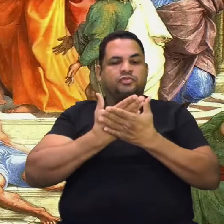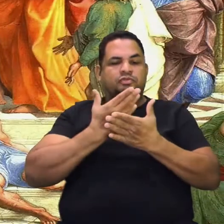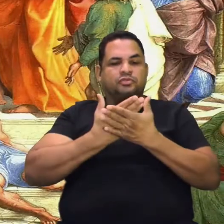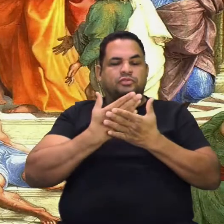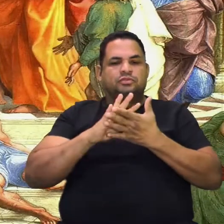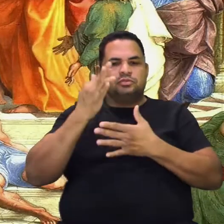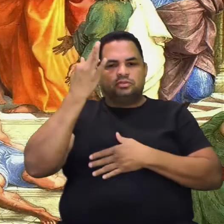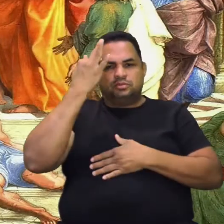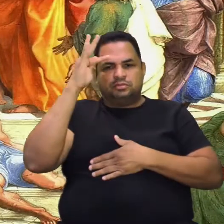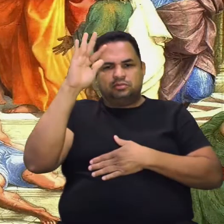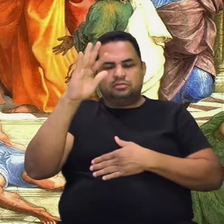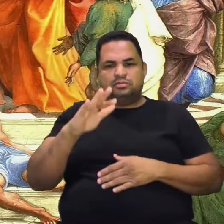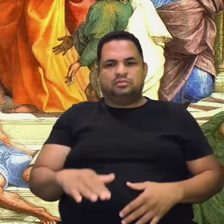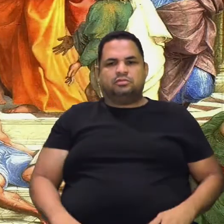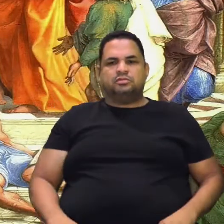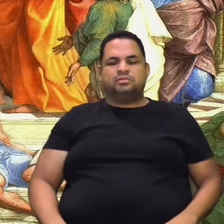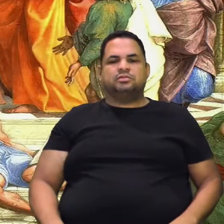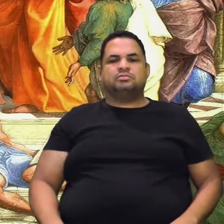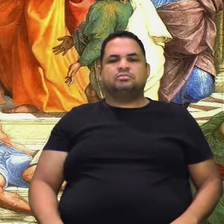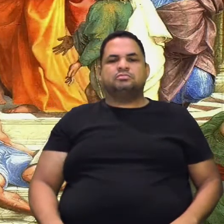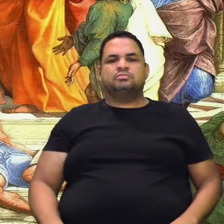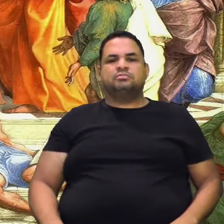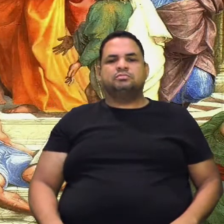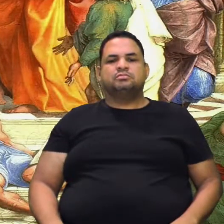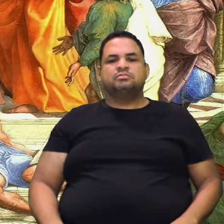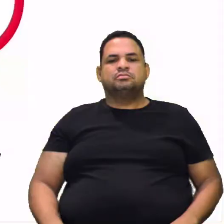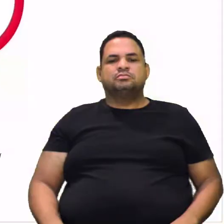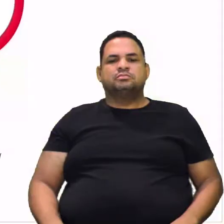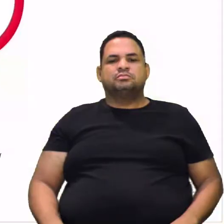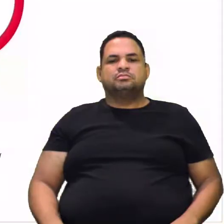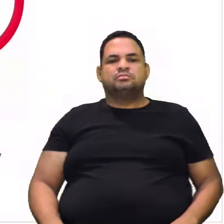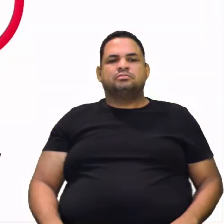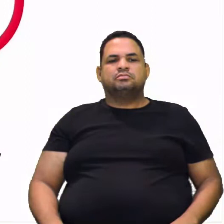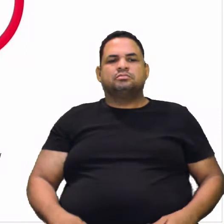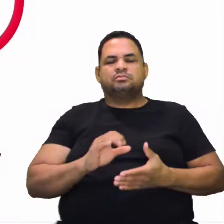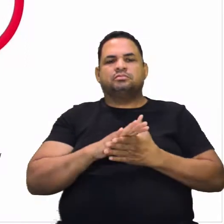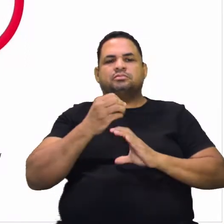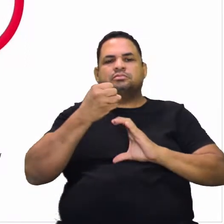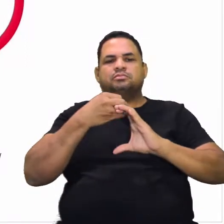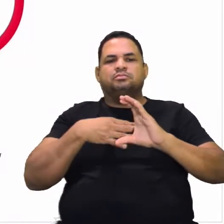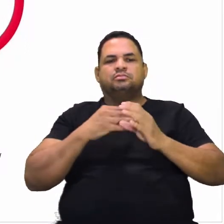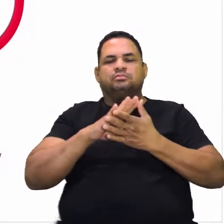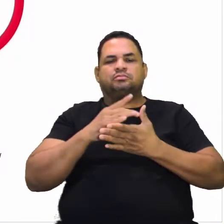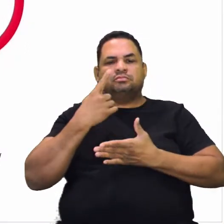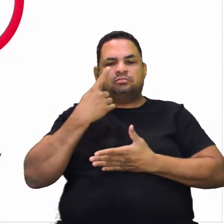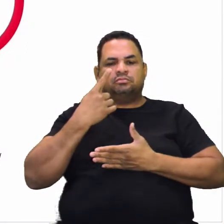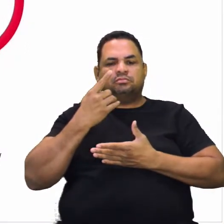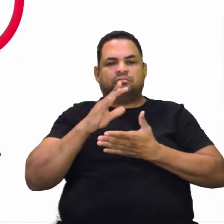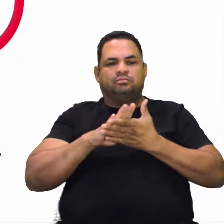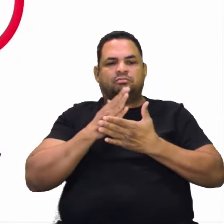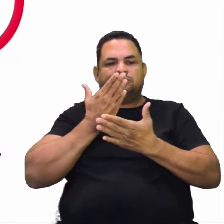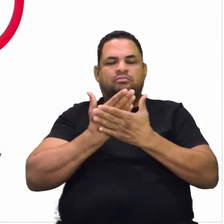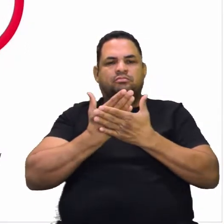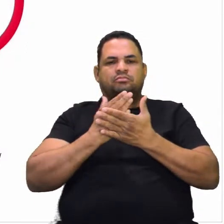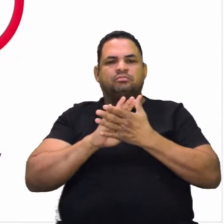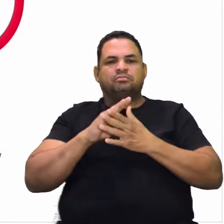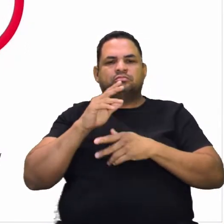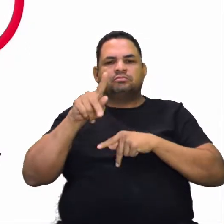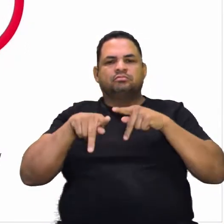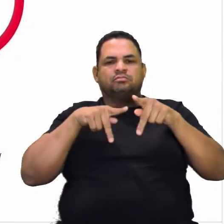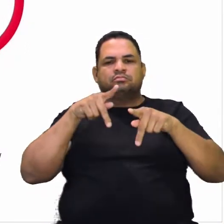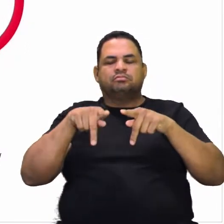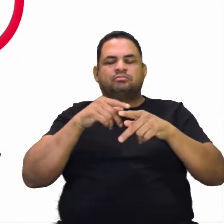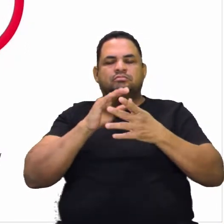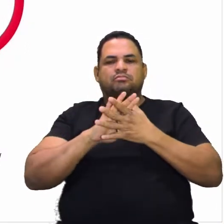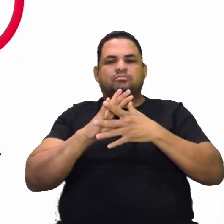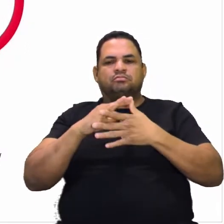professor Luciano. São os filósofos gregos. Mas algumas características que nós vamos ter dentro, estudando a civilização grega e destacamos o